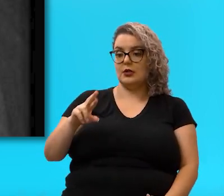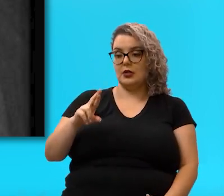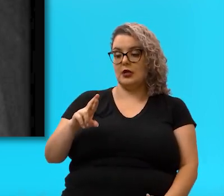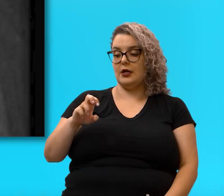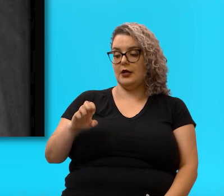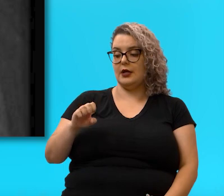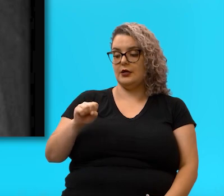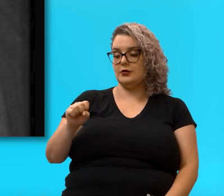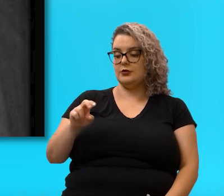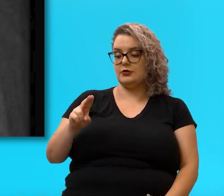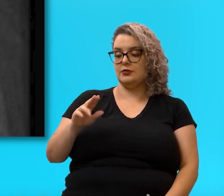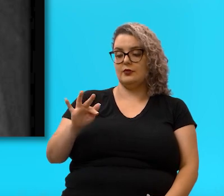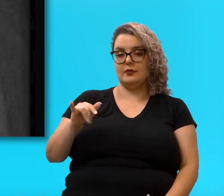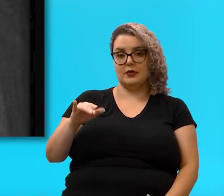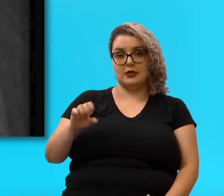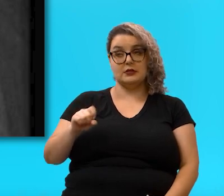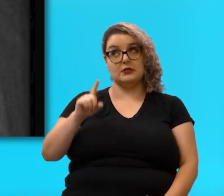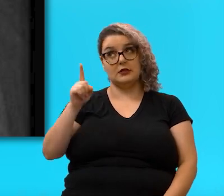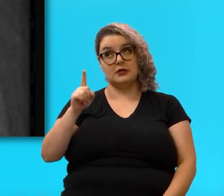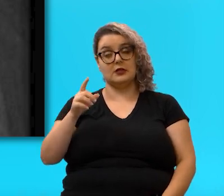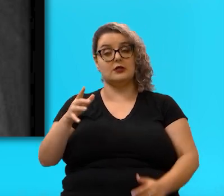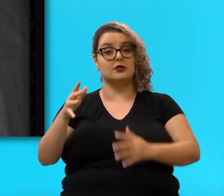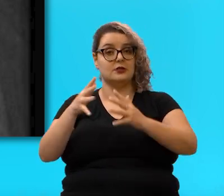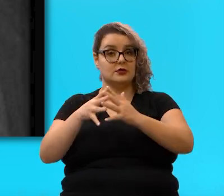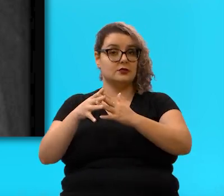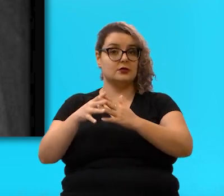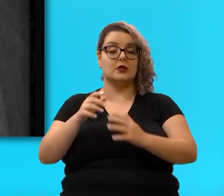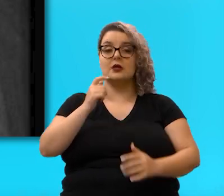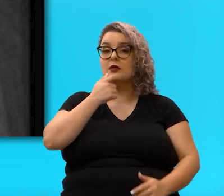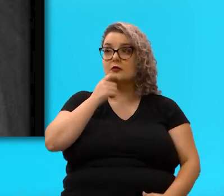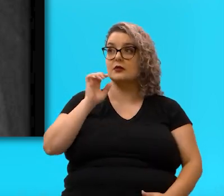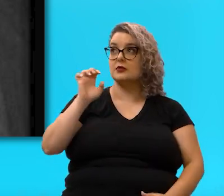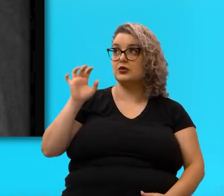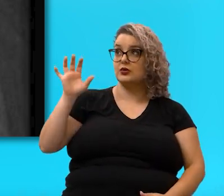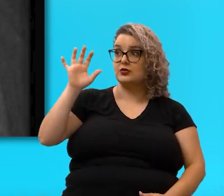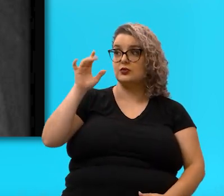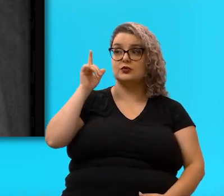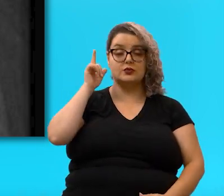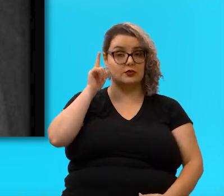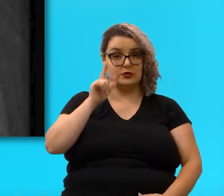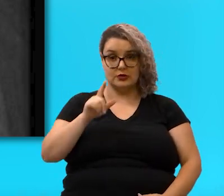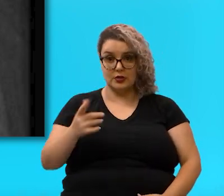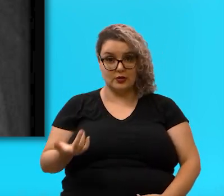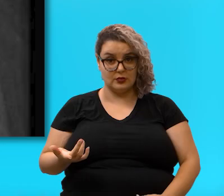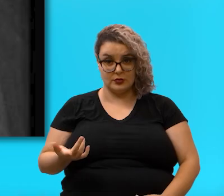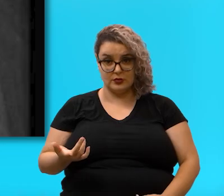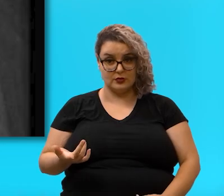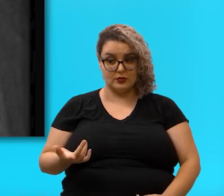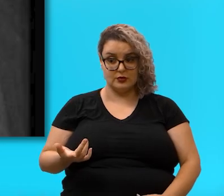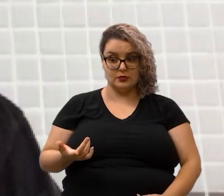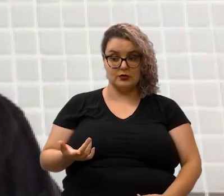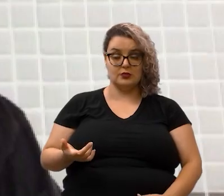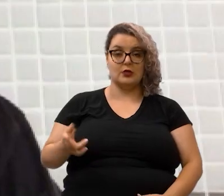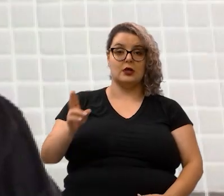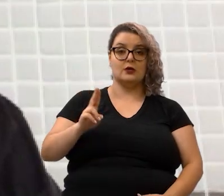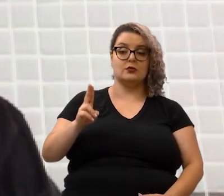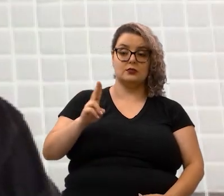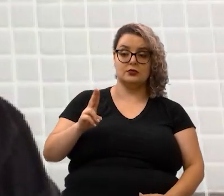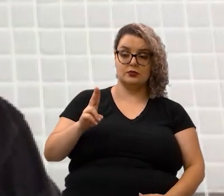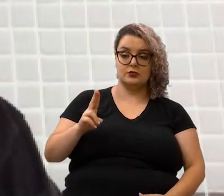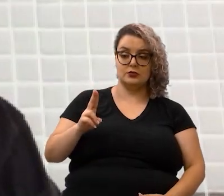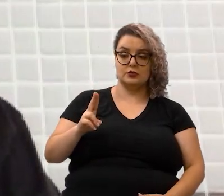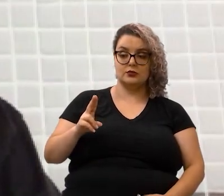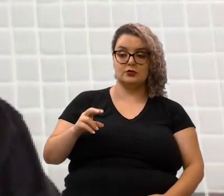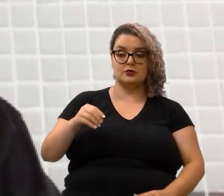os médicos lá nos Estados Unidos, na Inglaterra, na Europa, não conseguiam implantar a prótese